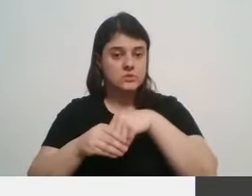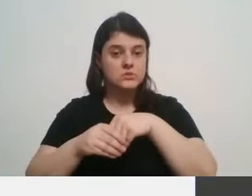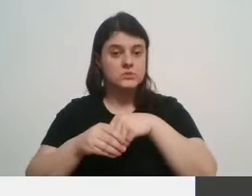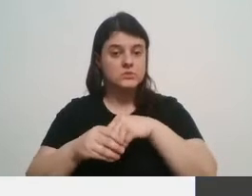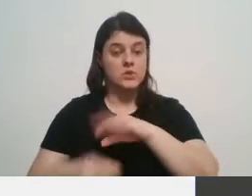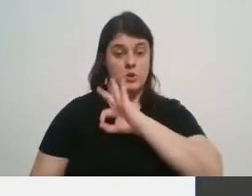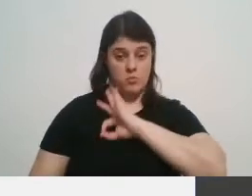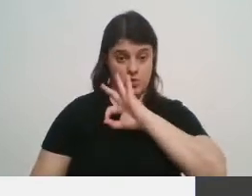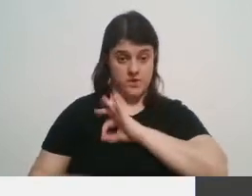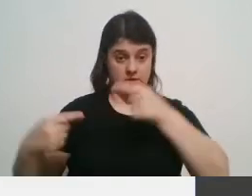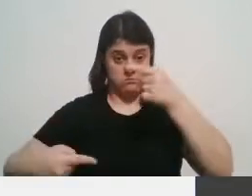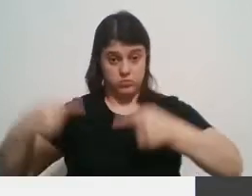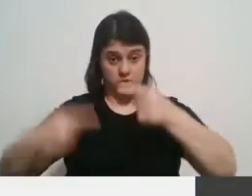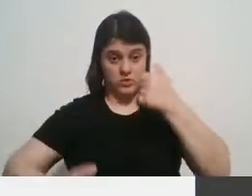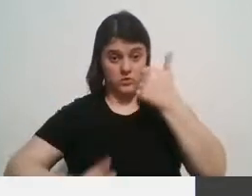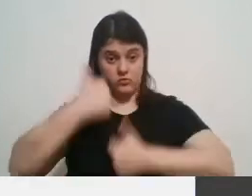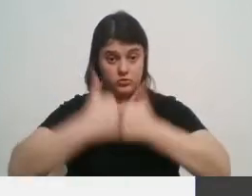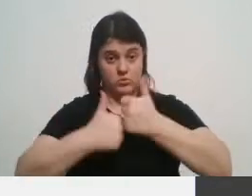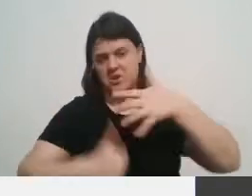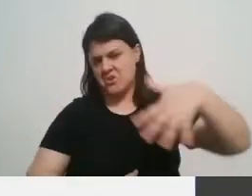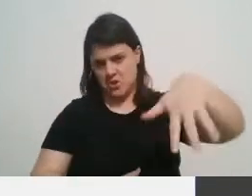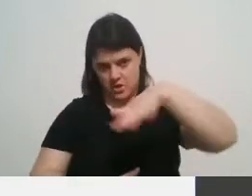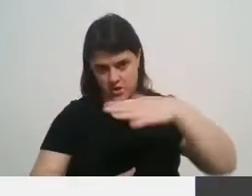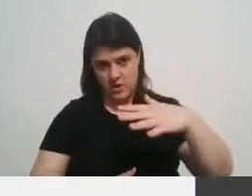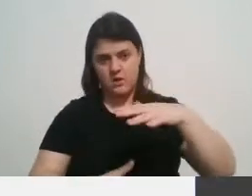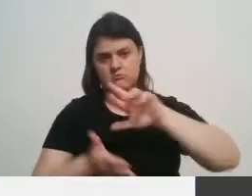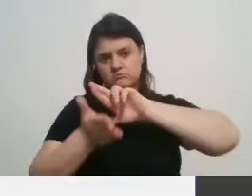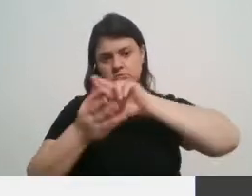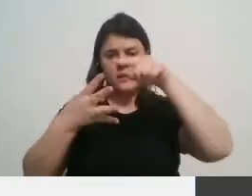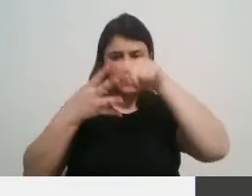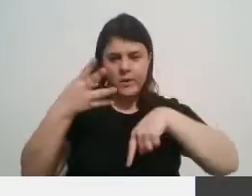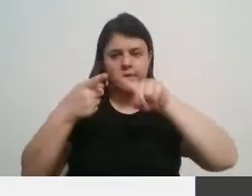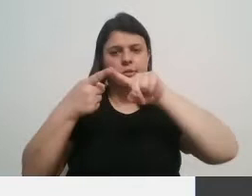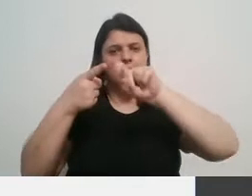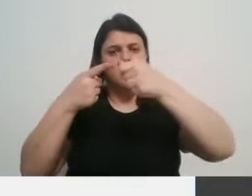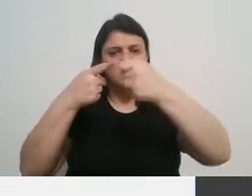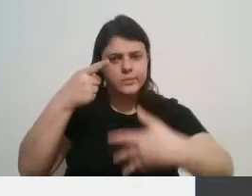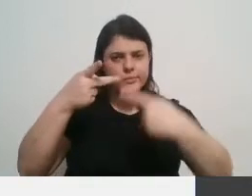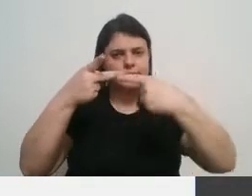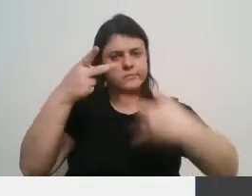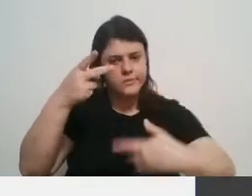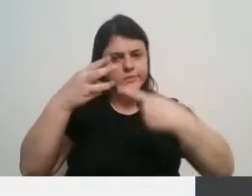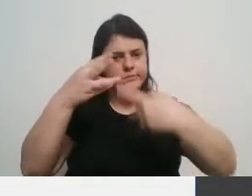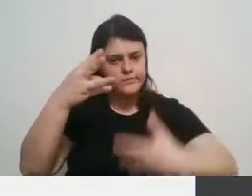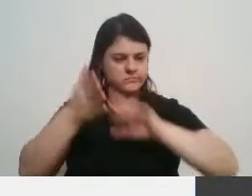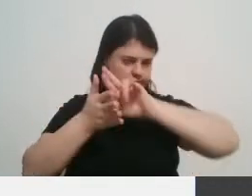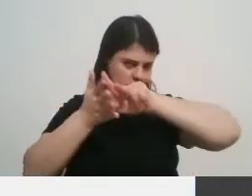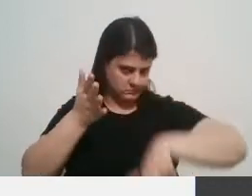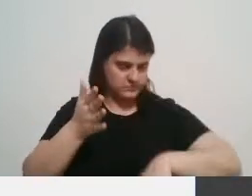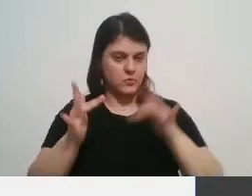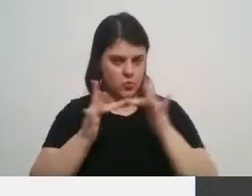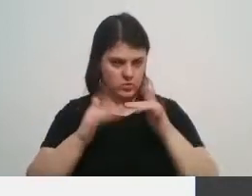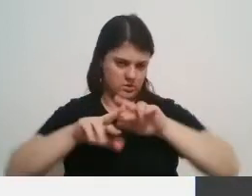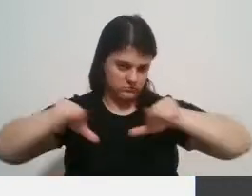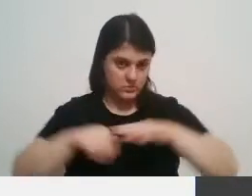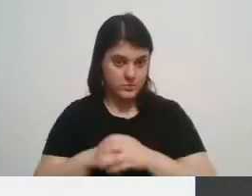política, futebol e geral. E por daí desses temas saíam vários assuntos em que se dividiam as ampliações e os contatos.